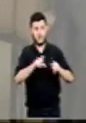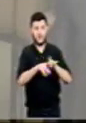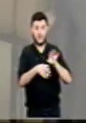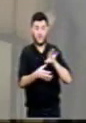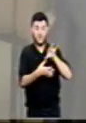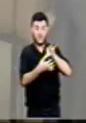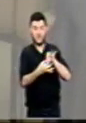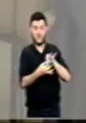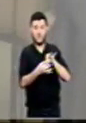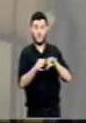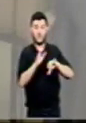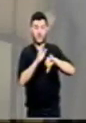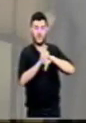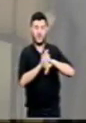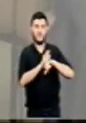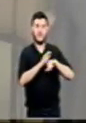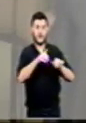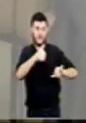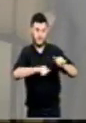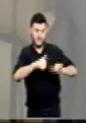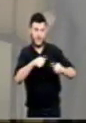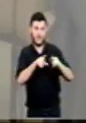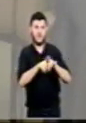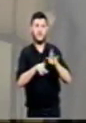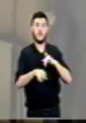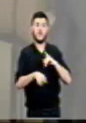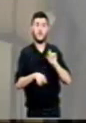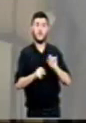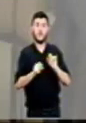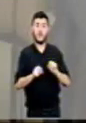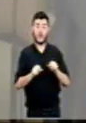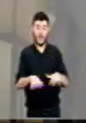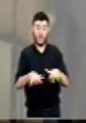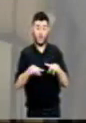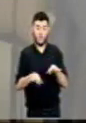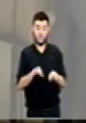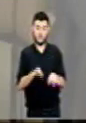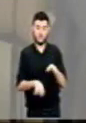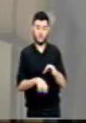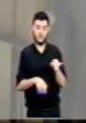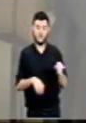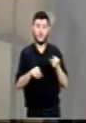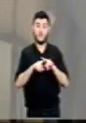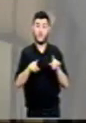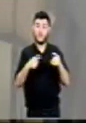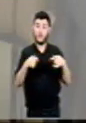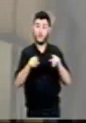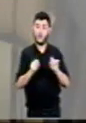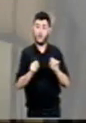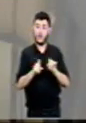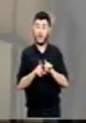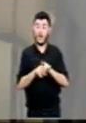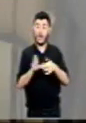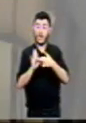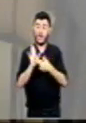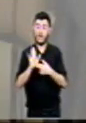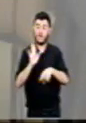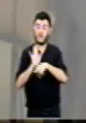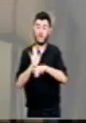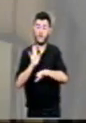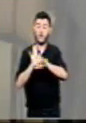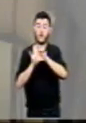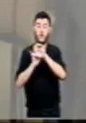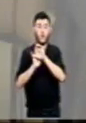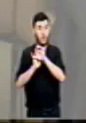se encontram sob jurisdição da Suprema Corte. Deve-se, então, seguir a regra do Código de Processo Penal que determina a conexão dos